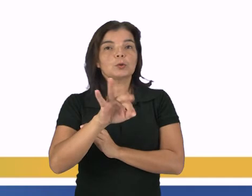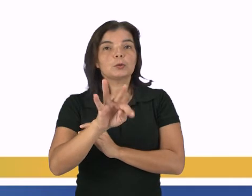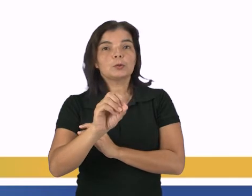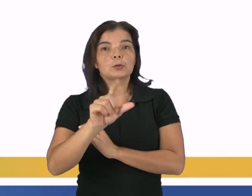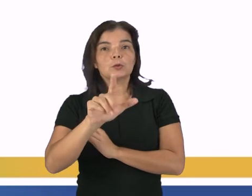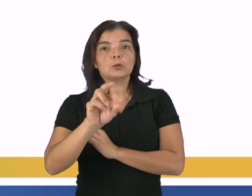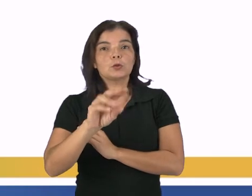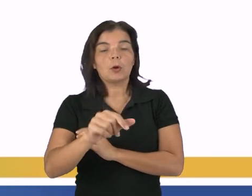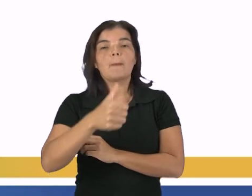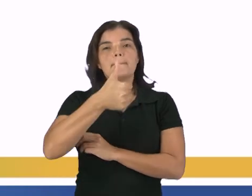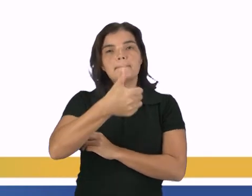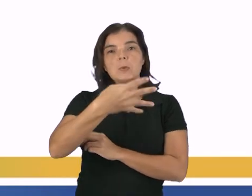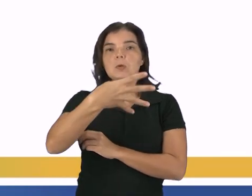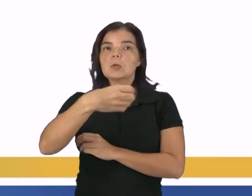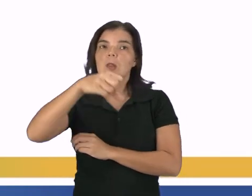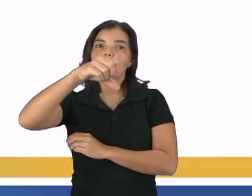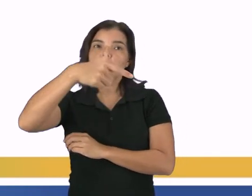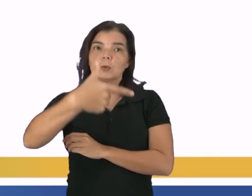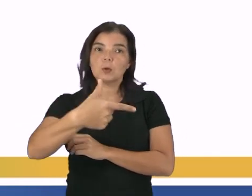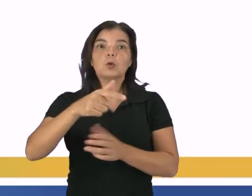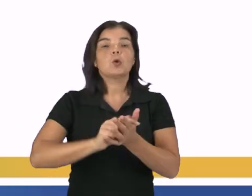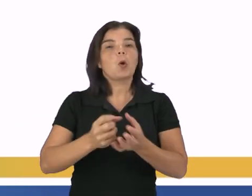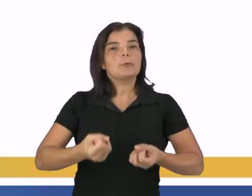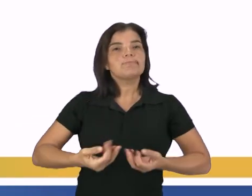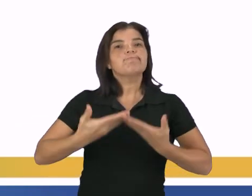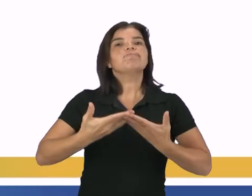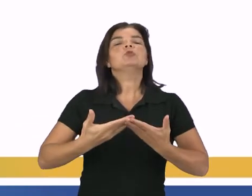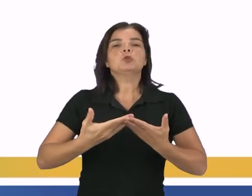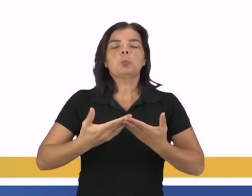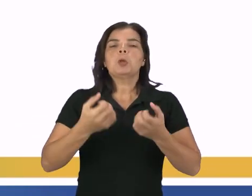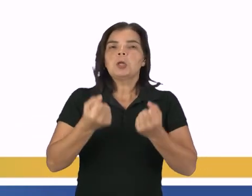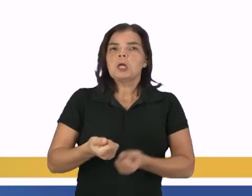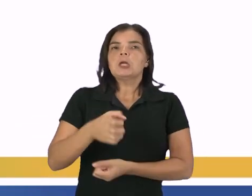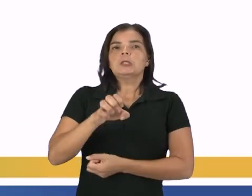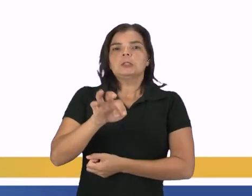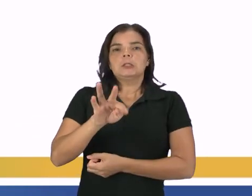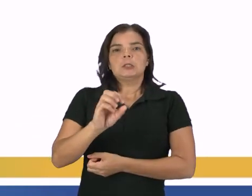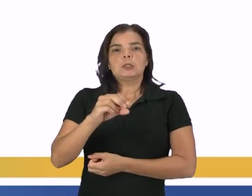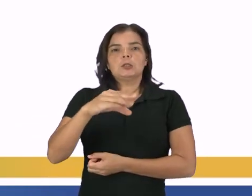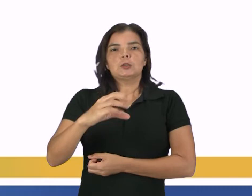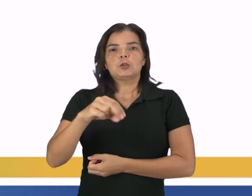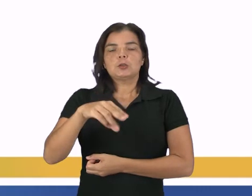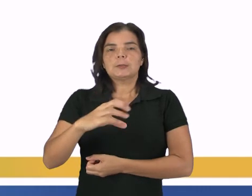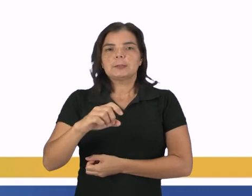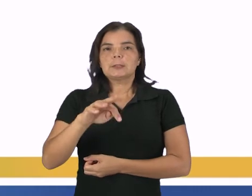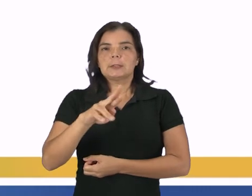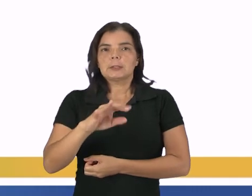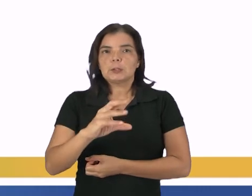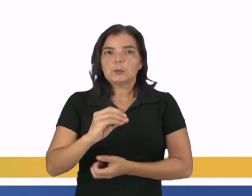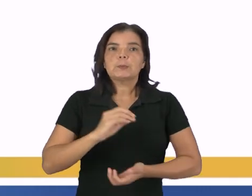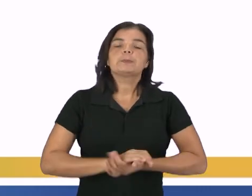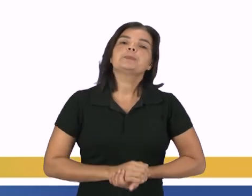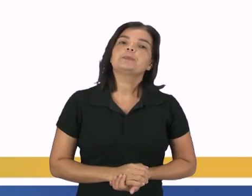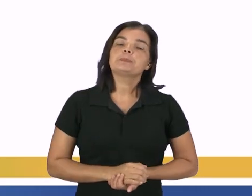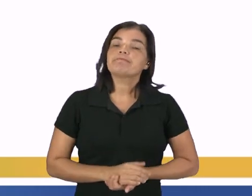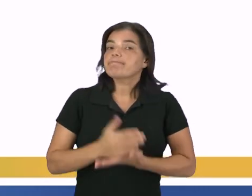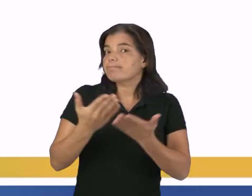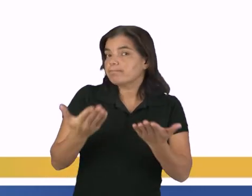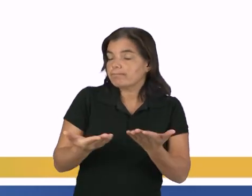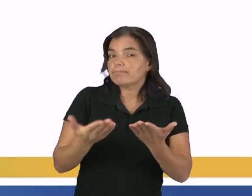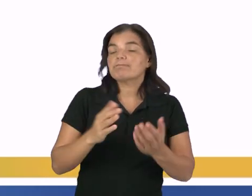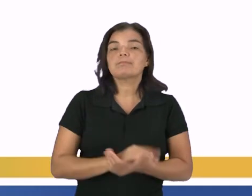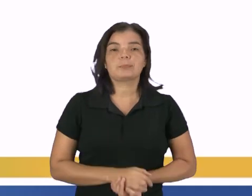de Cristóvão Colombo, em 1492, expressão com grande peso etnocêntrico.